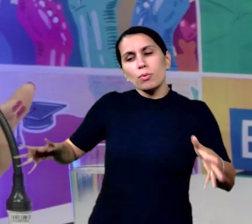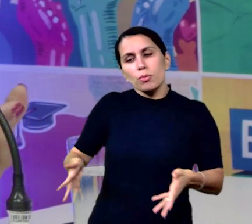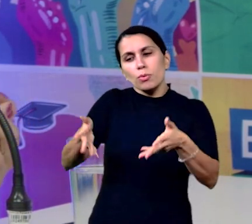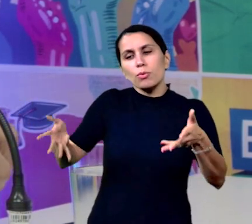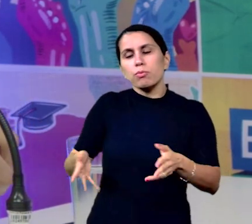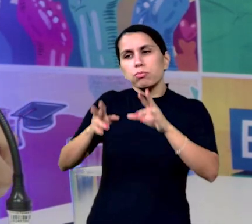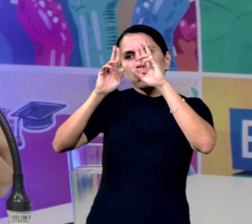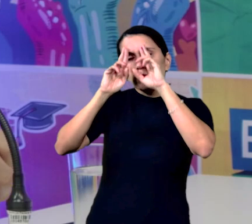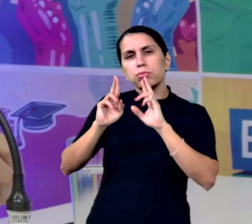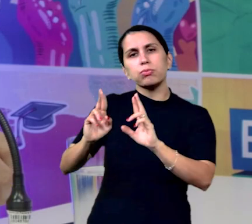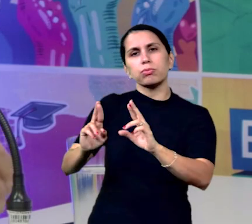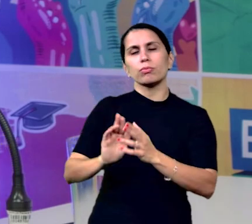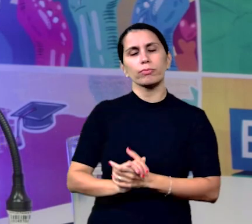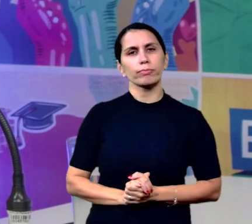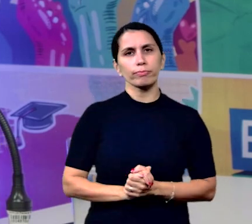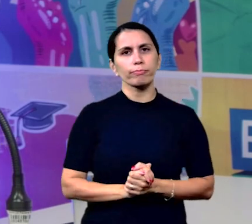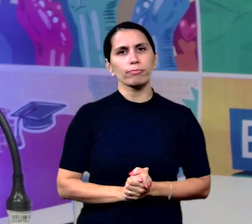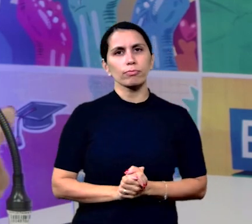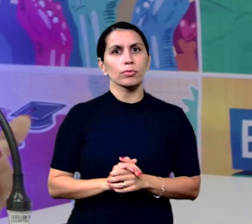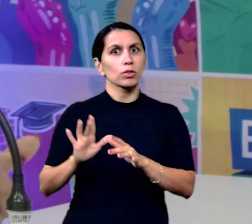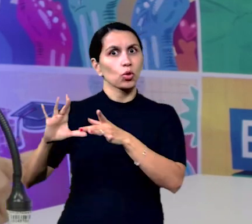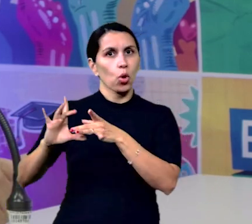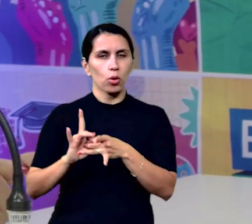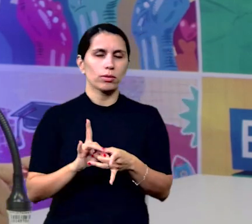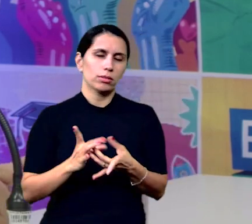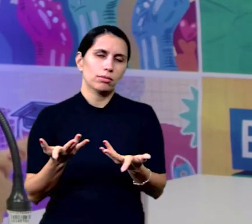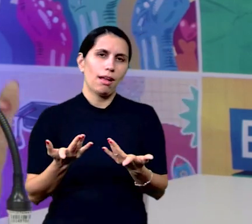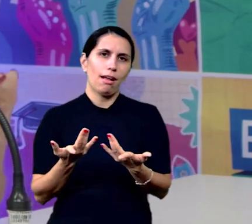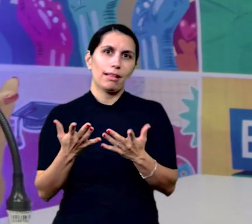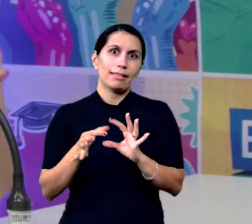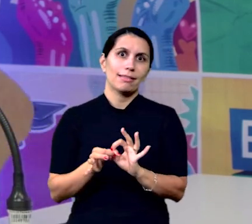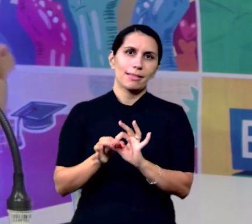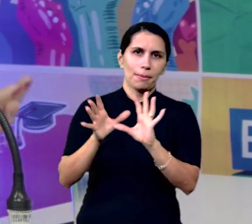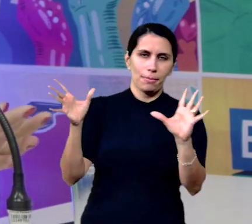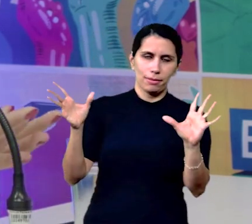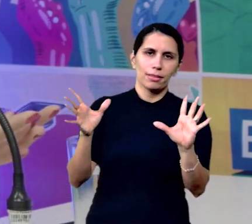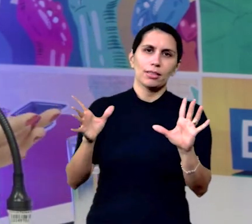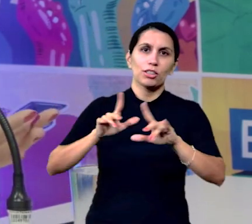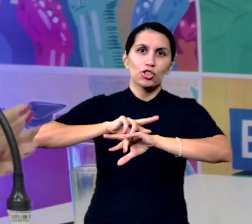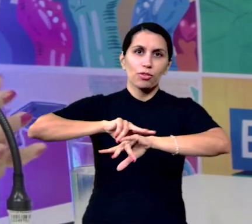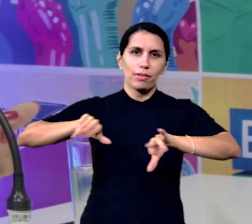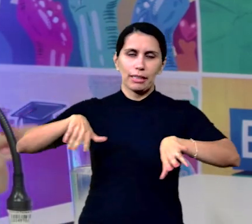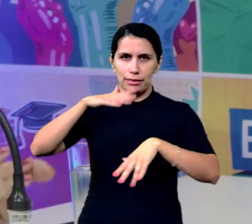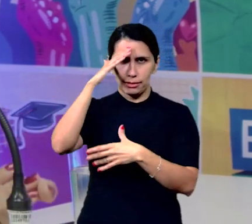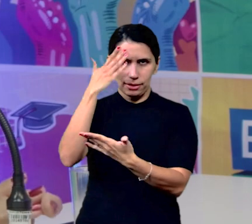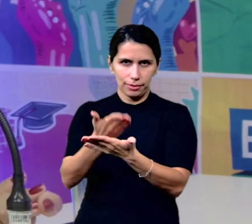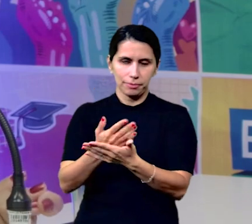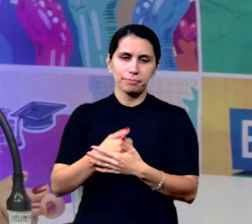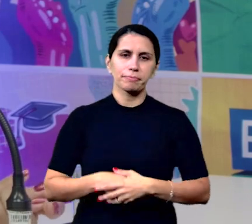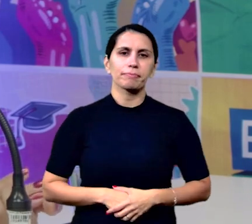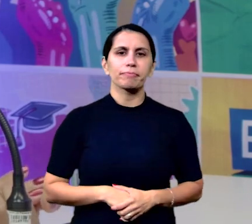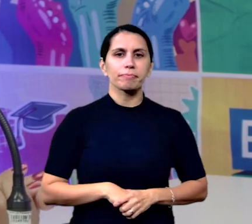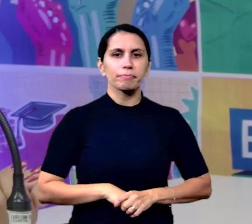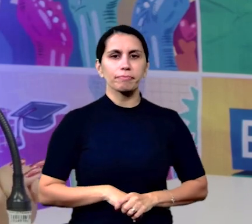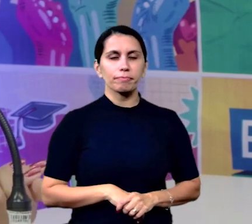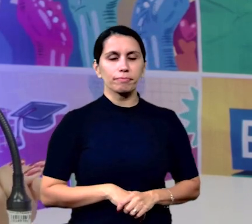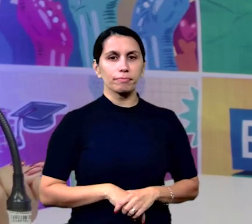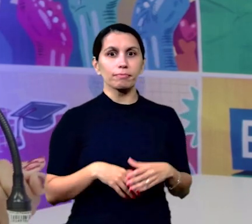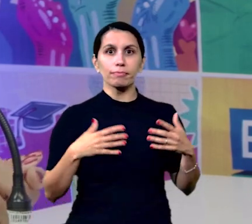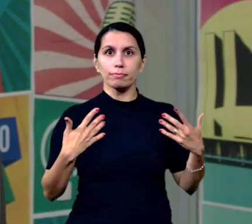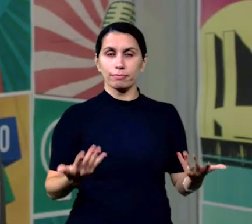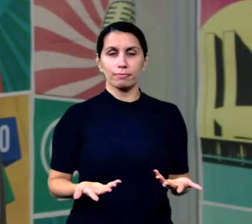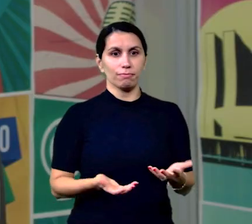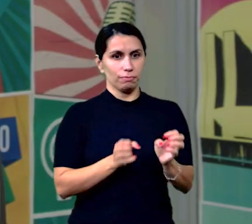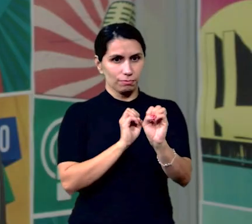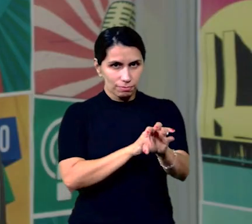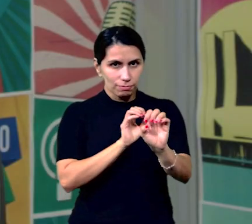promoção desse respeito, né, à liberdade religiosa, às diferentes crenças, na verdade? A educação